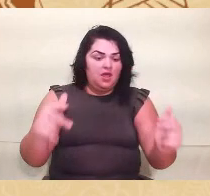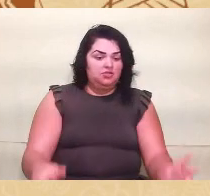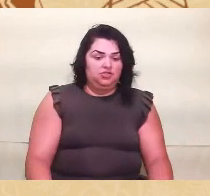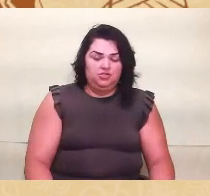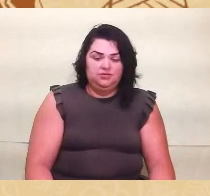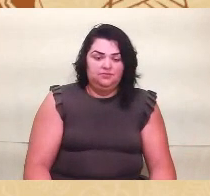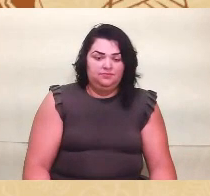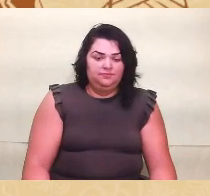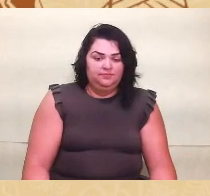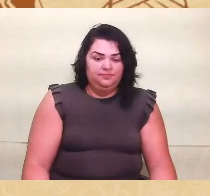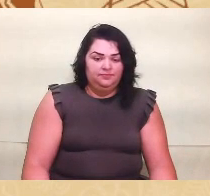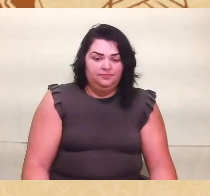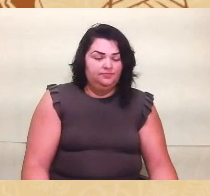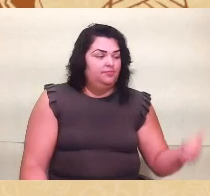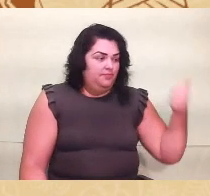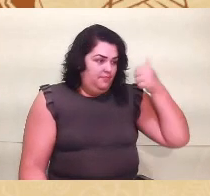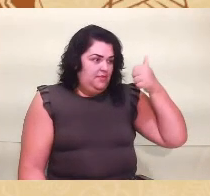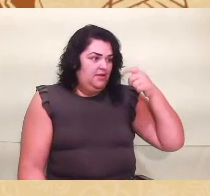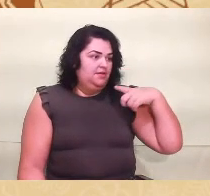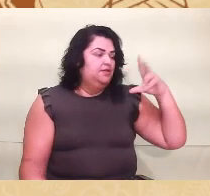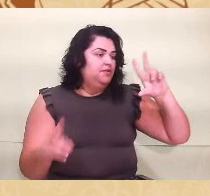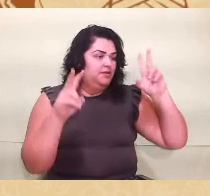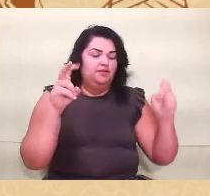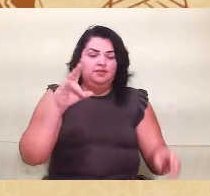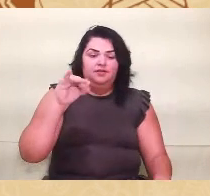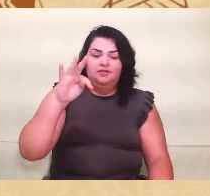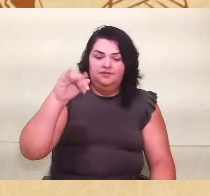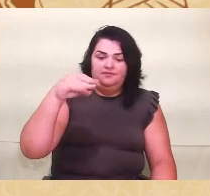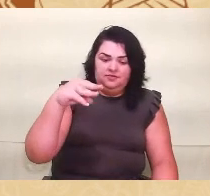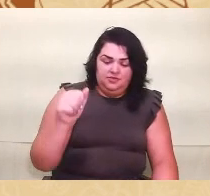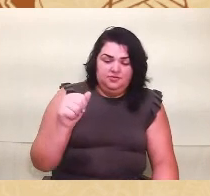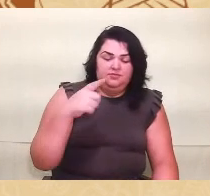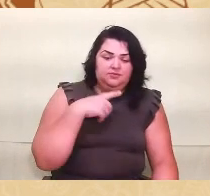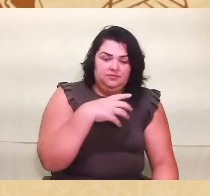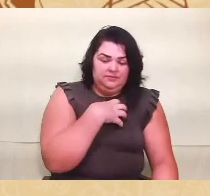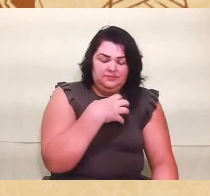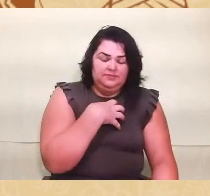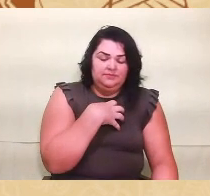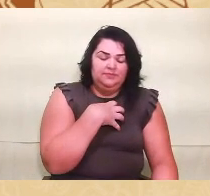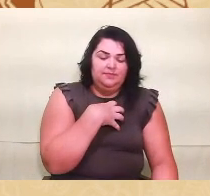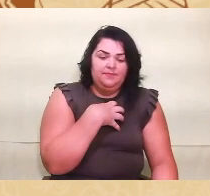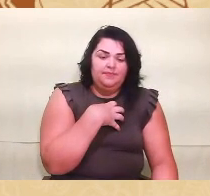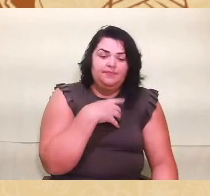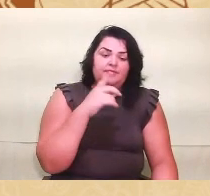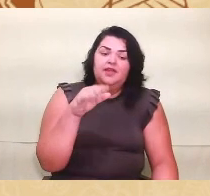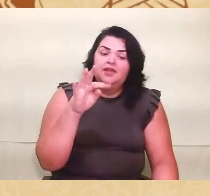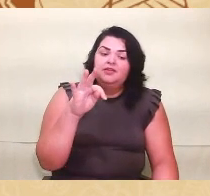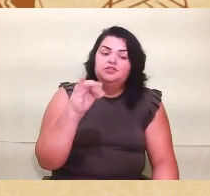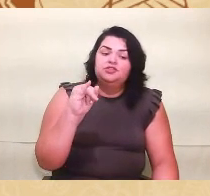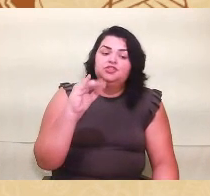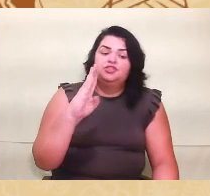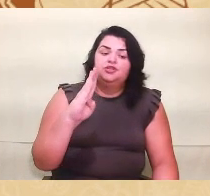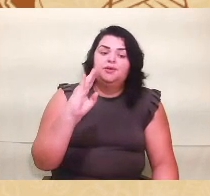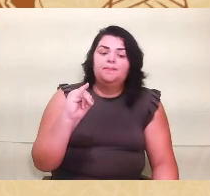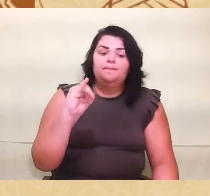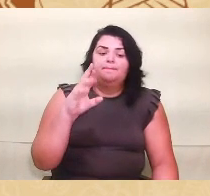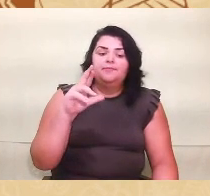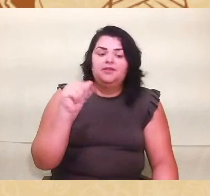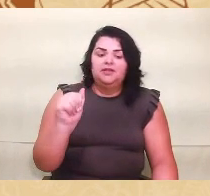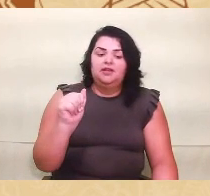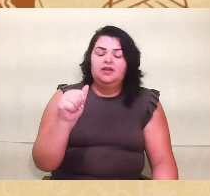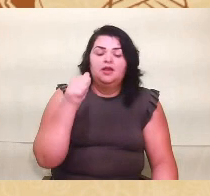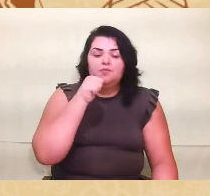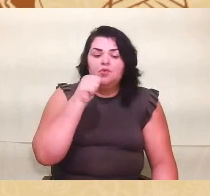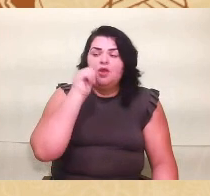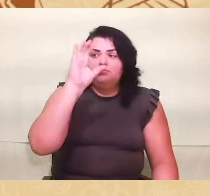A primeira vítima, me perdoe o anacronismo, foi Tibira. Tibira é um homem que era mulher ou